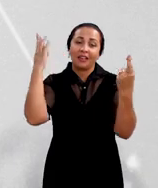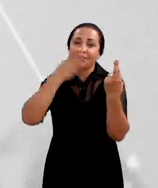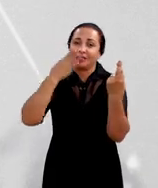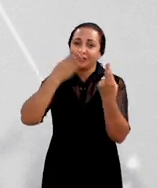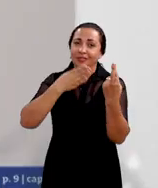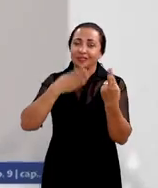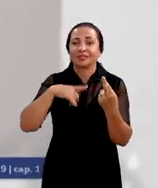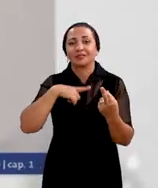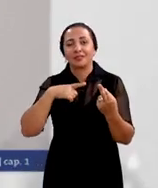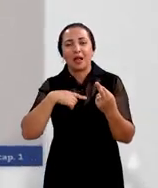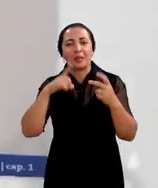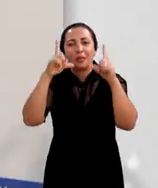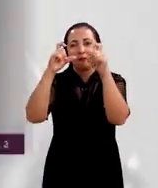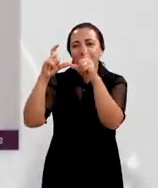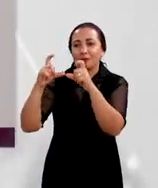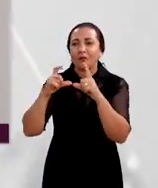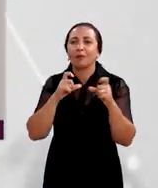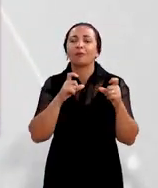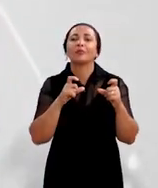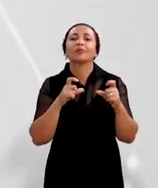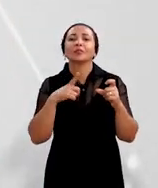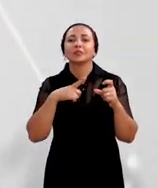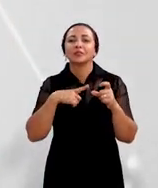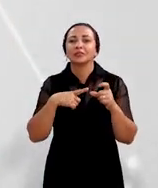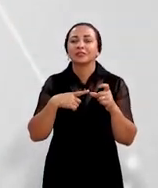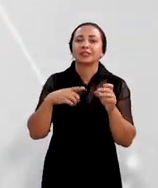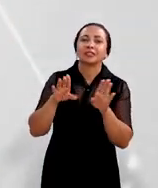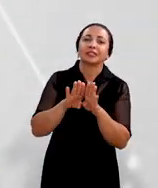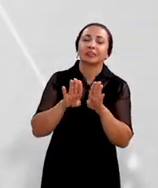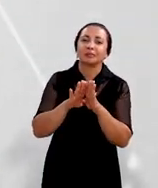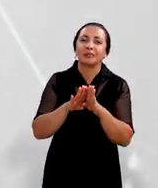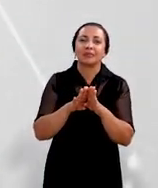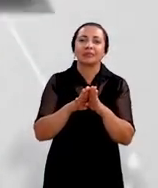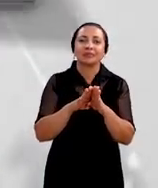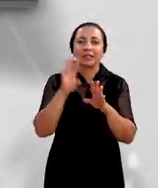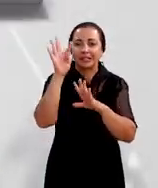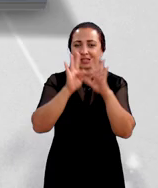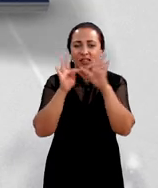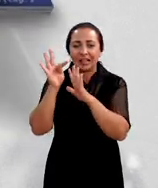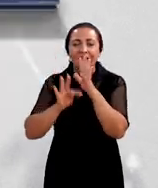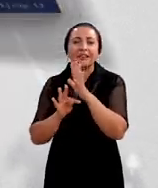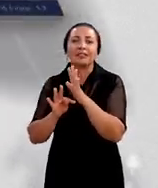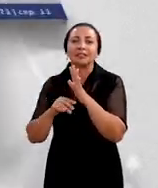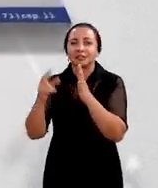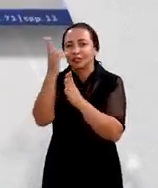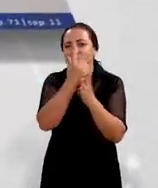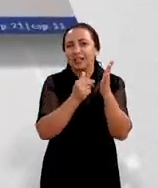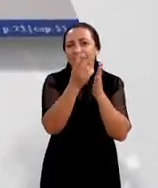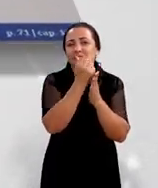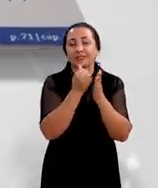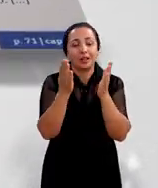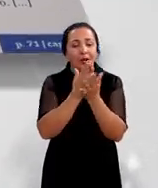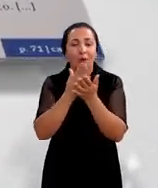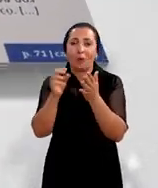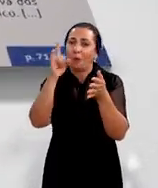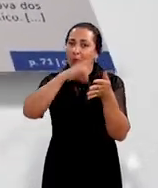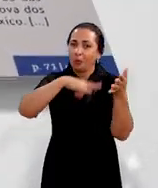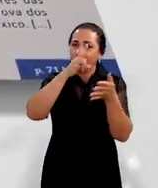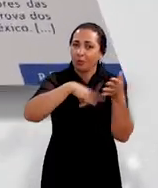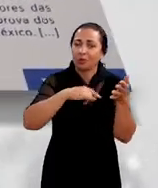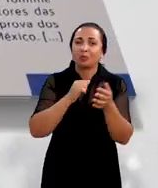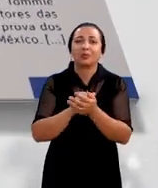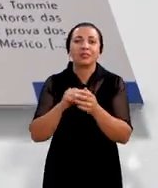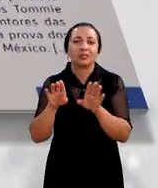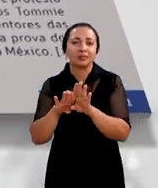referências, tem muitas imagens, tem muitas figuras, alguns documentos,